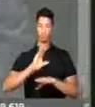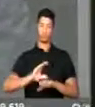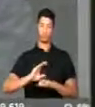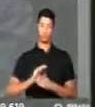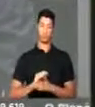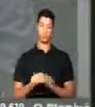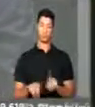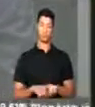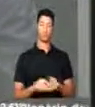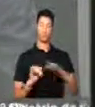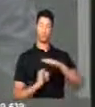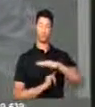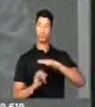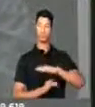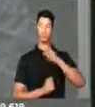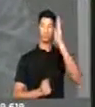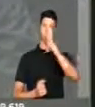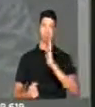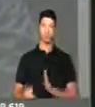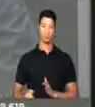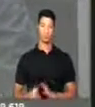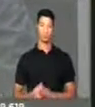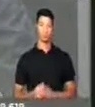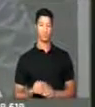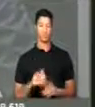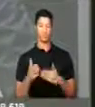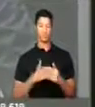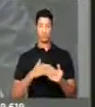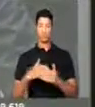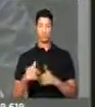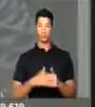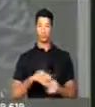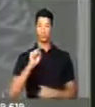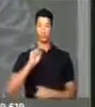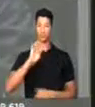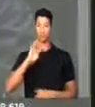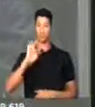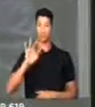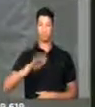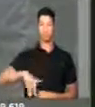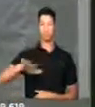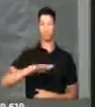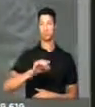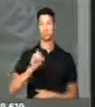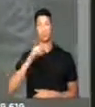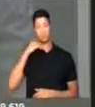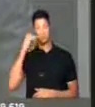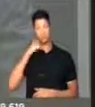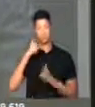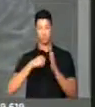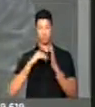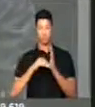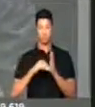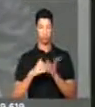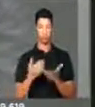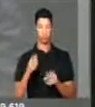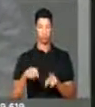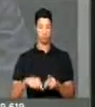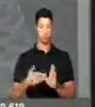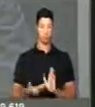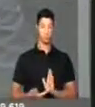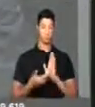constitucionais das instituições brasileiras, sejam elas o Supremo Tribunal Federal, o Senado Federal,